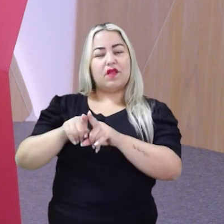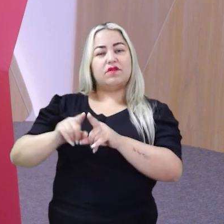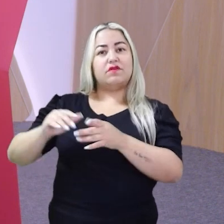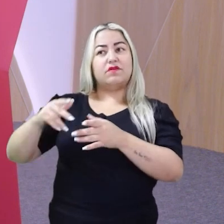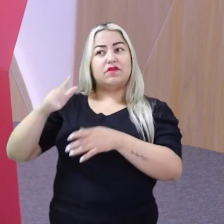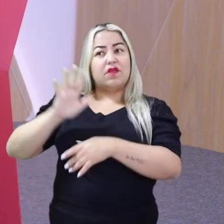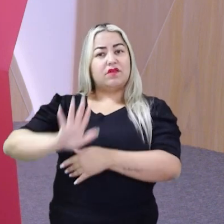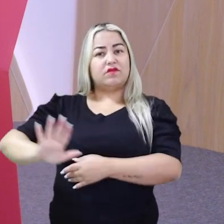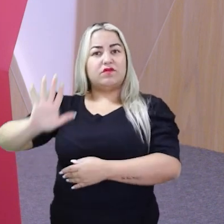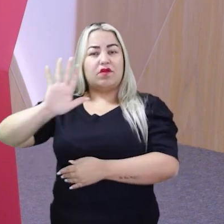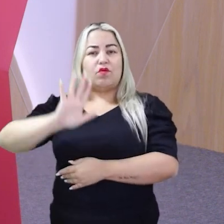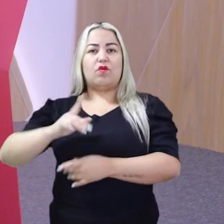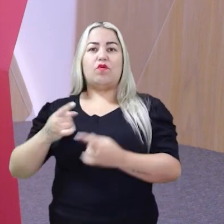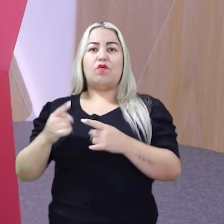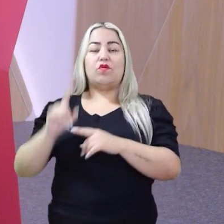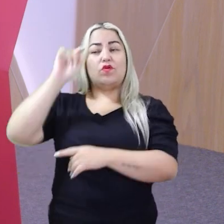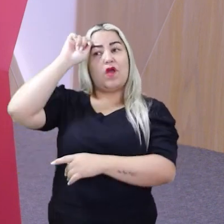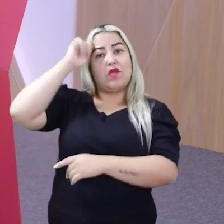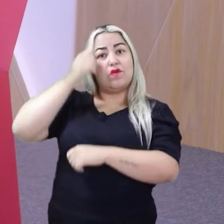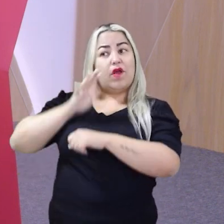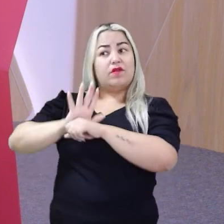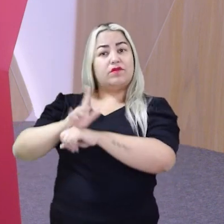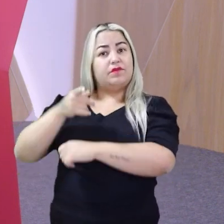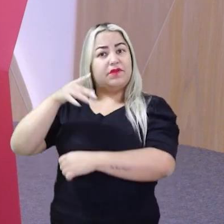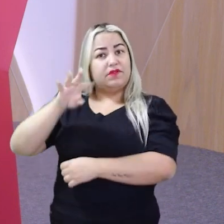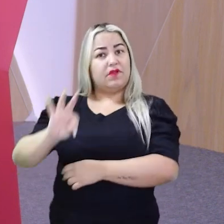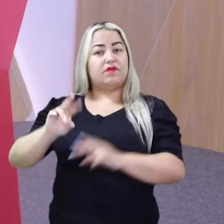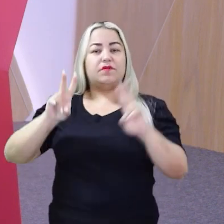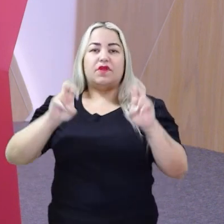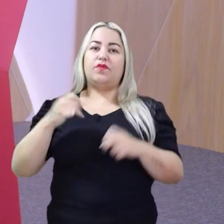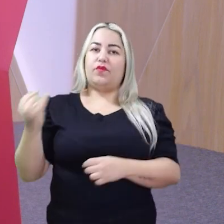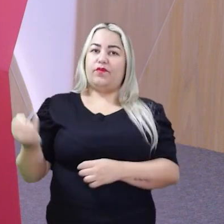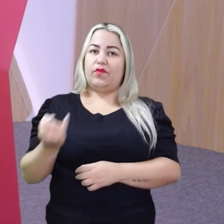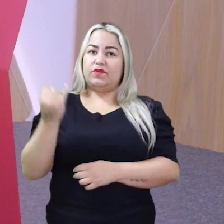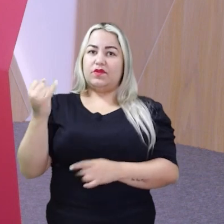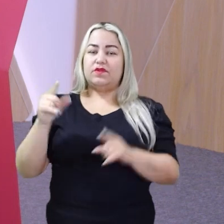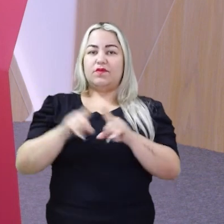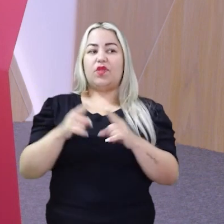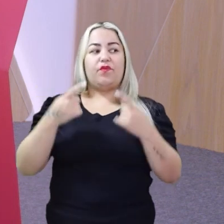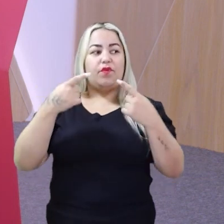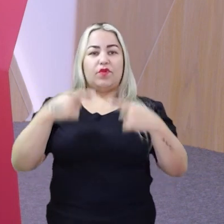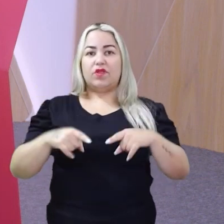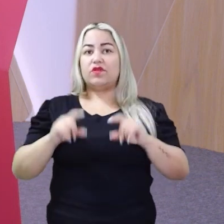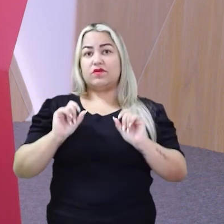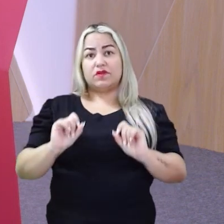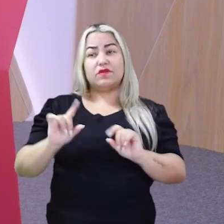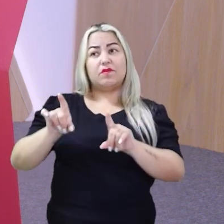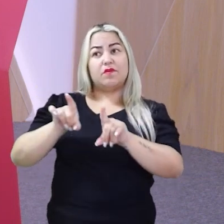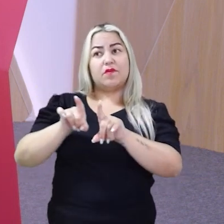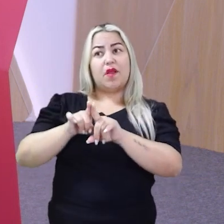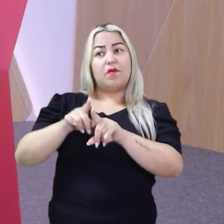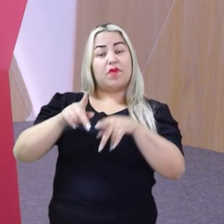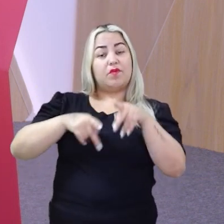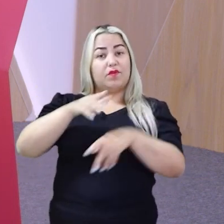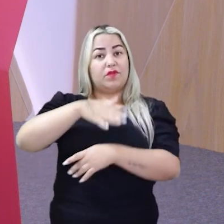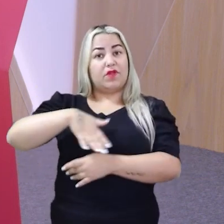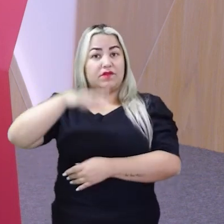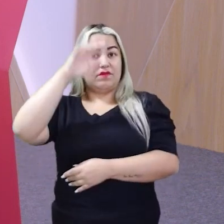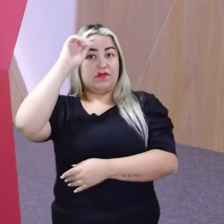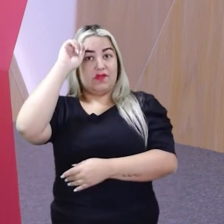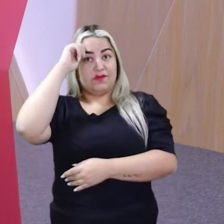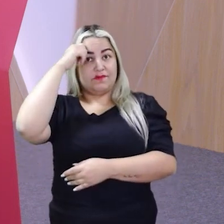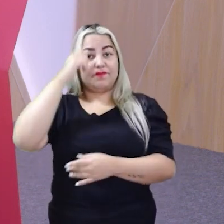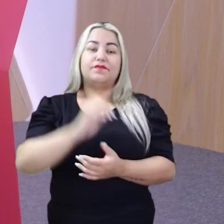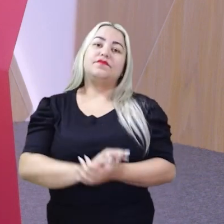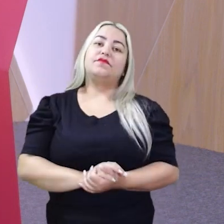secretária adjunta da Secretaria Nacional de Combate ao Racismo do PT, sobre a importância de políticas afirmativas